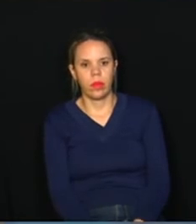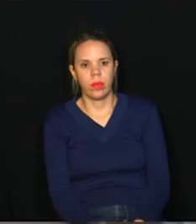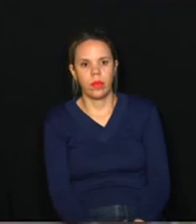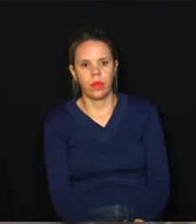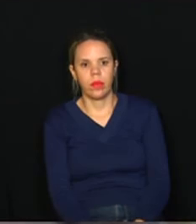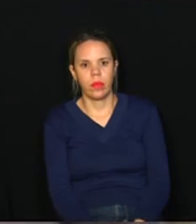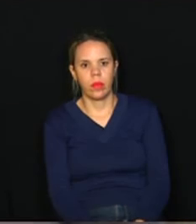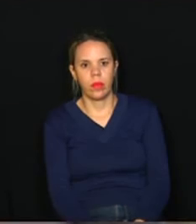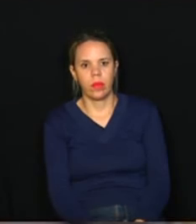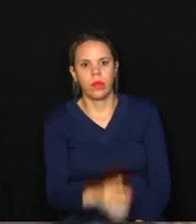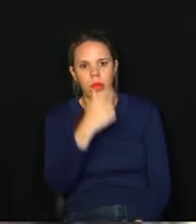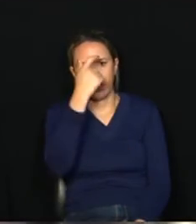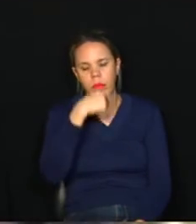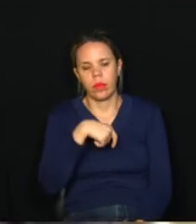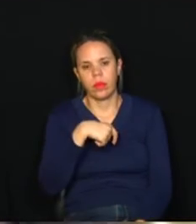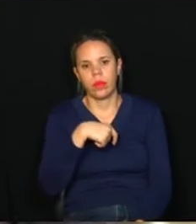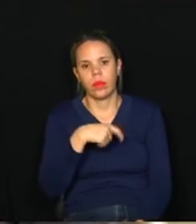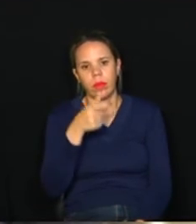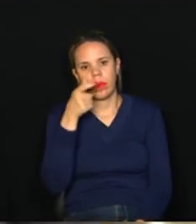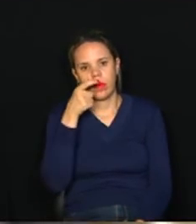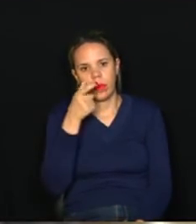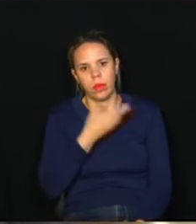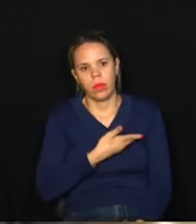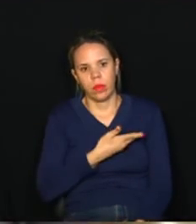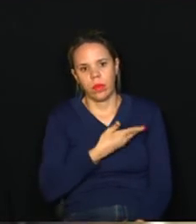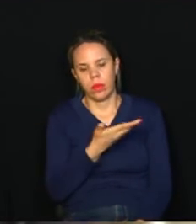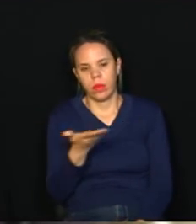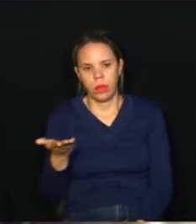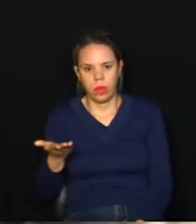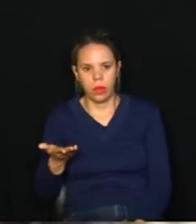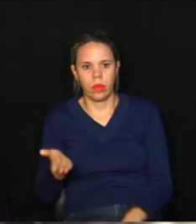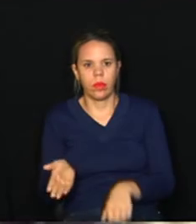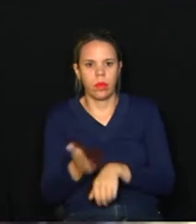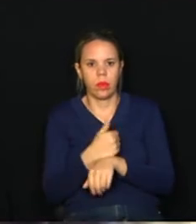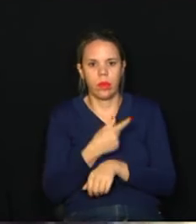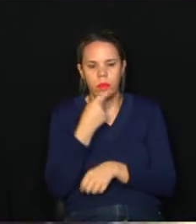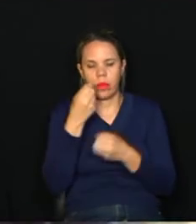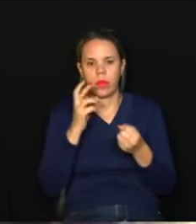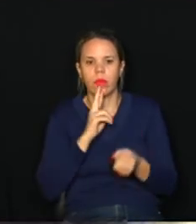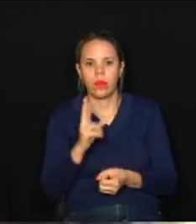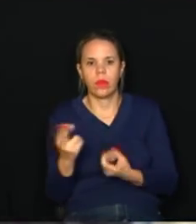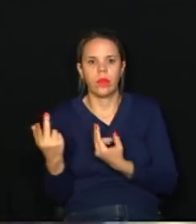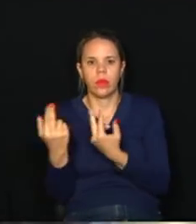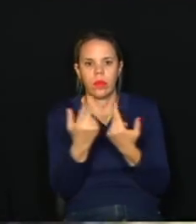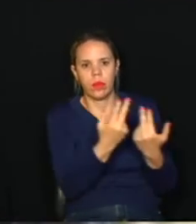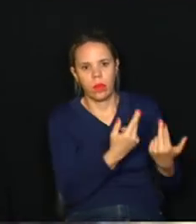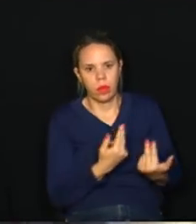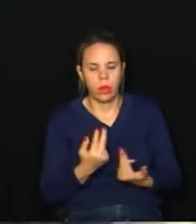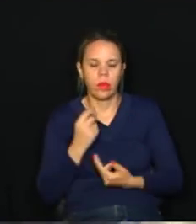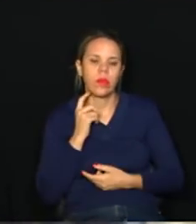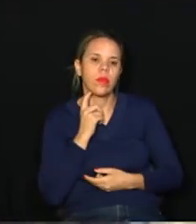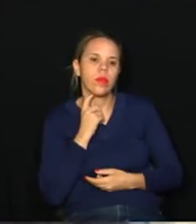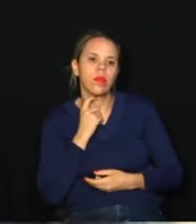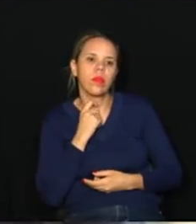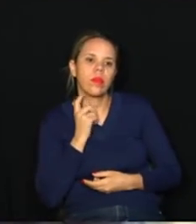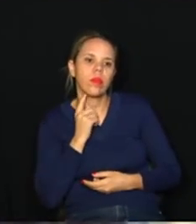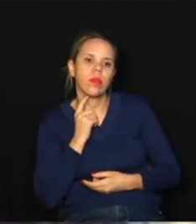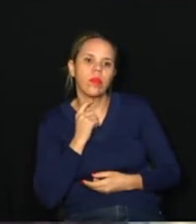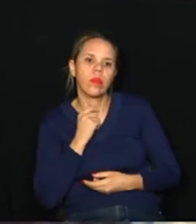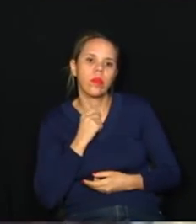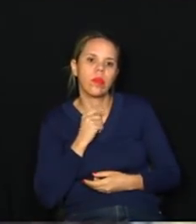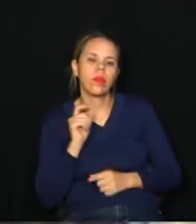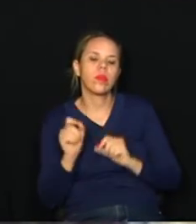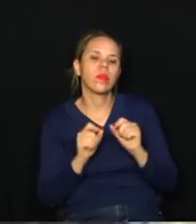Bom, eu vejo que os colegas que me antecederam responderam à questão, né, de que a